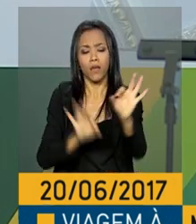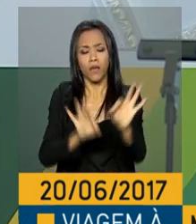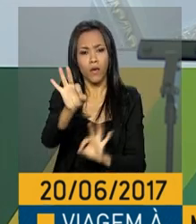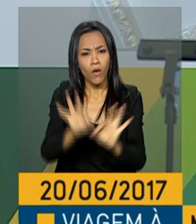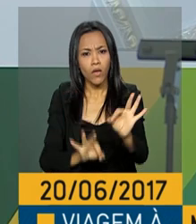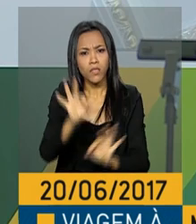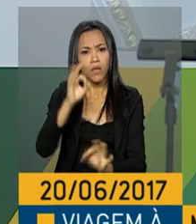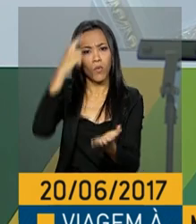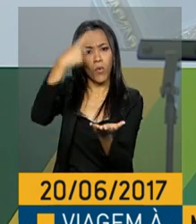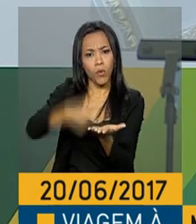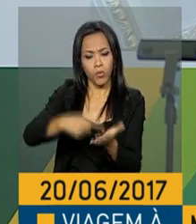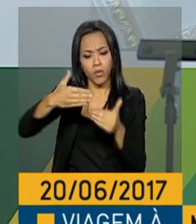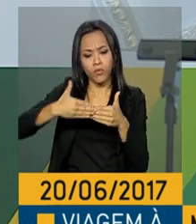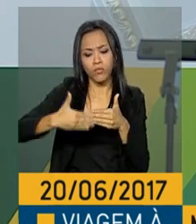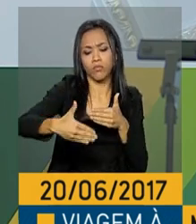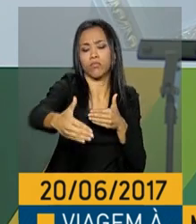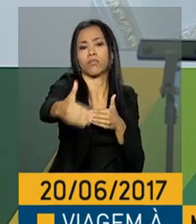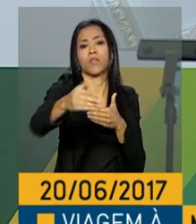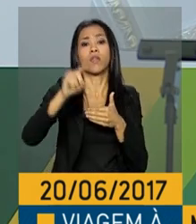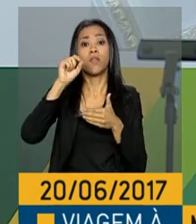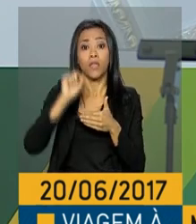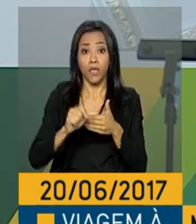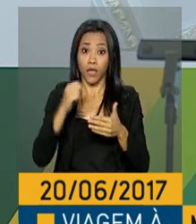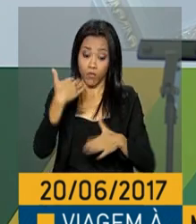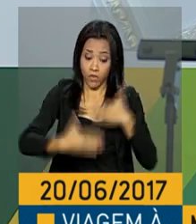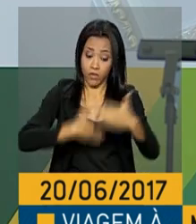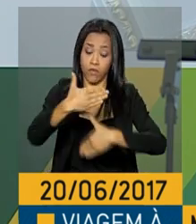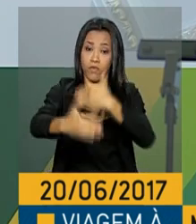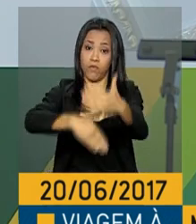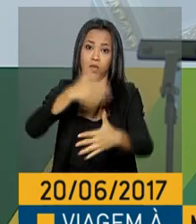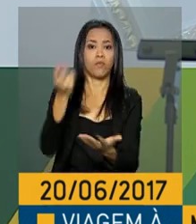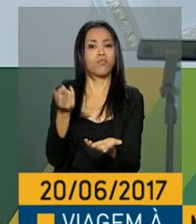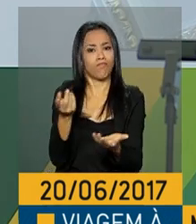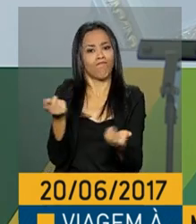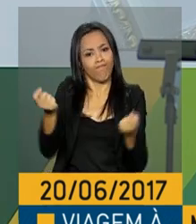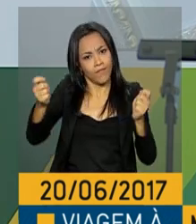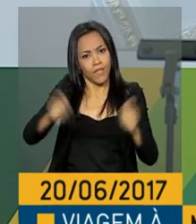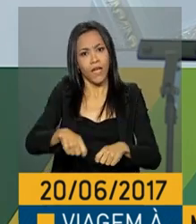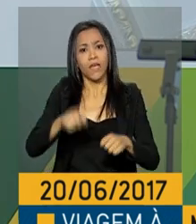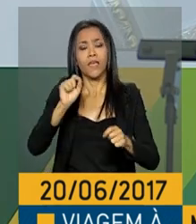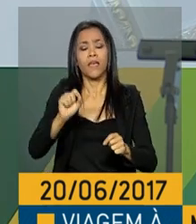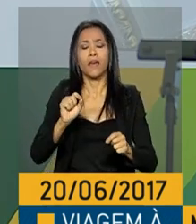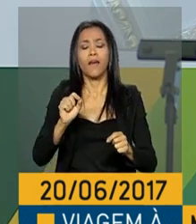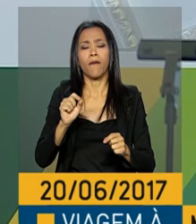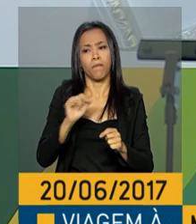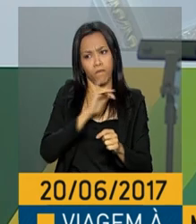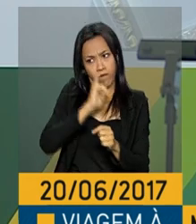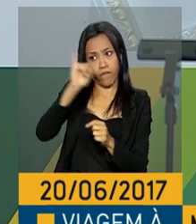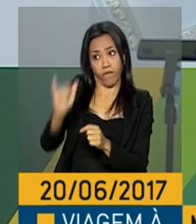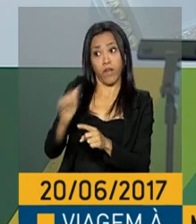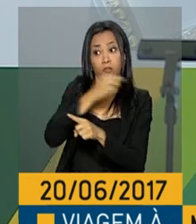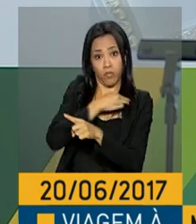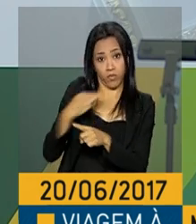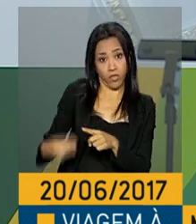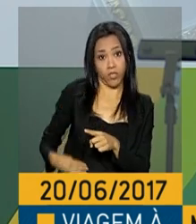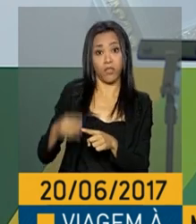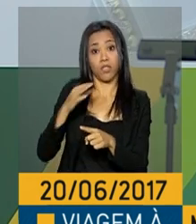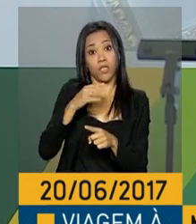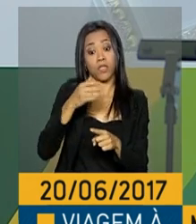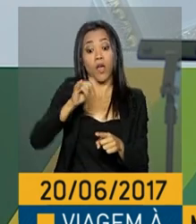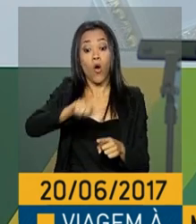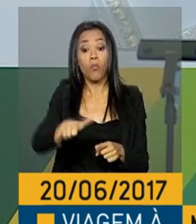firmar as bases de um crescimento sustentável, que é um crescimento, senhor ministro, que gera